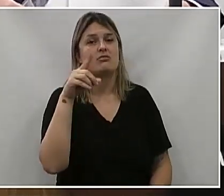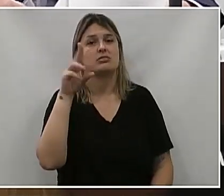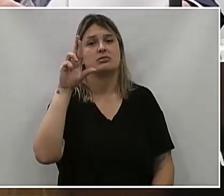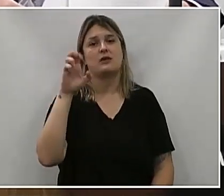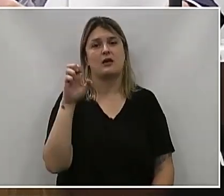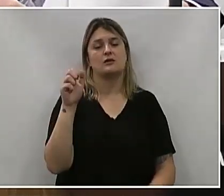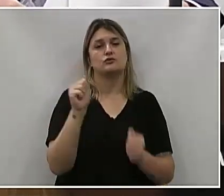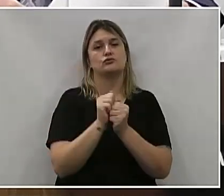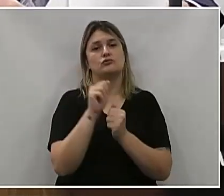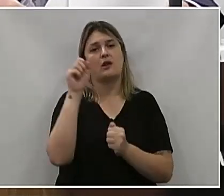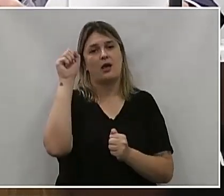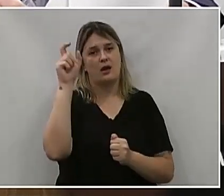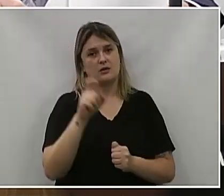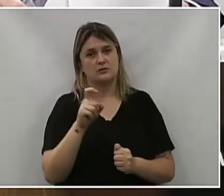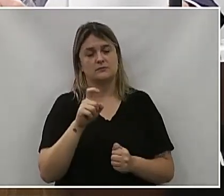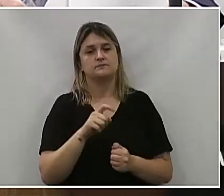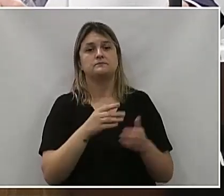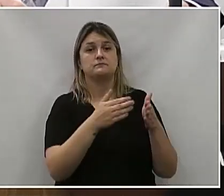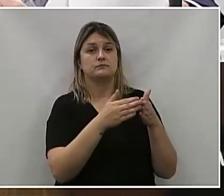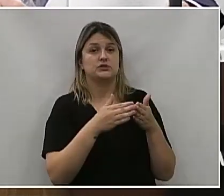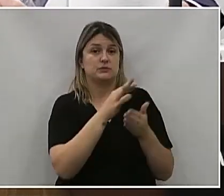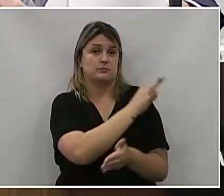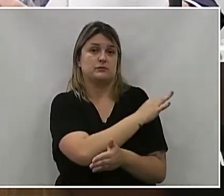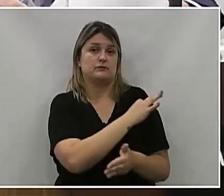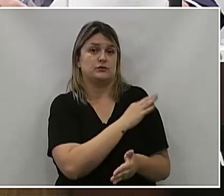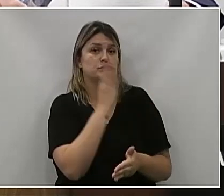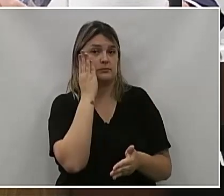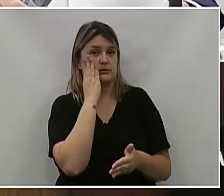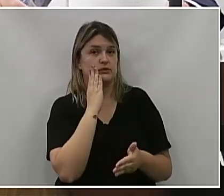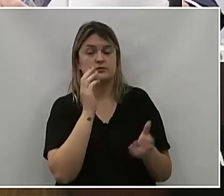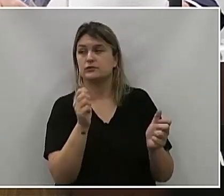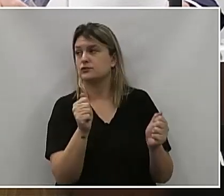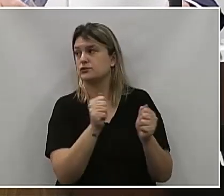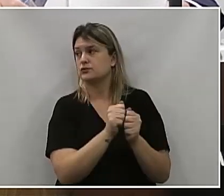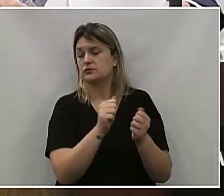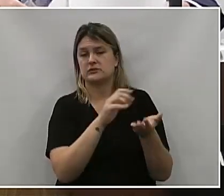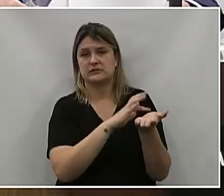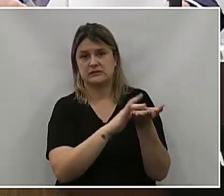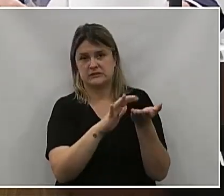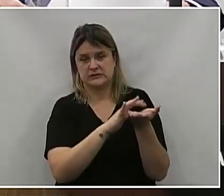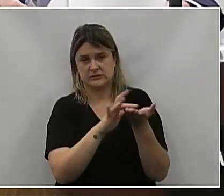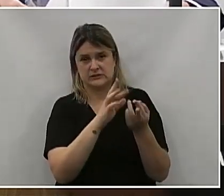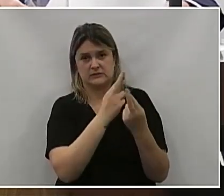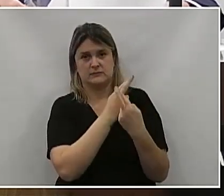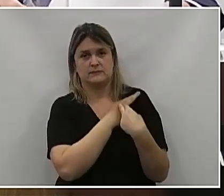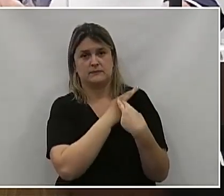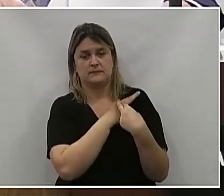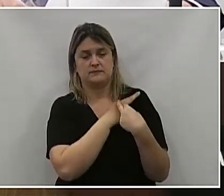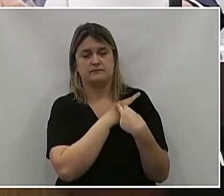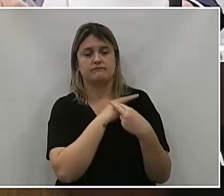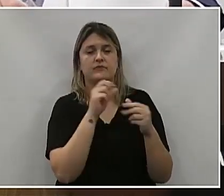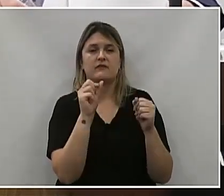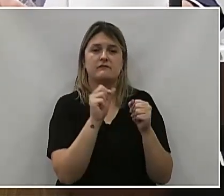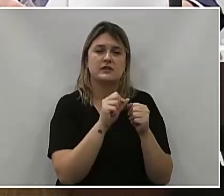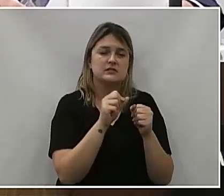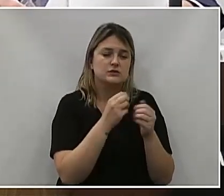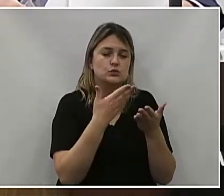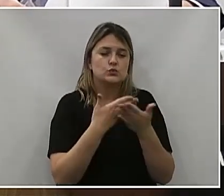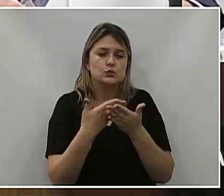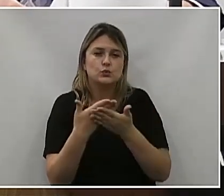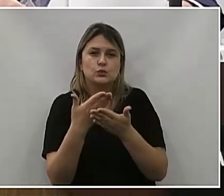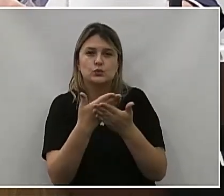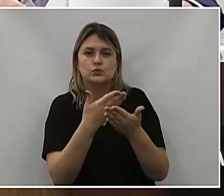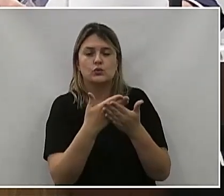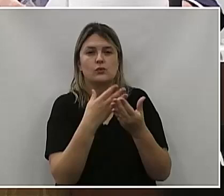Henrique e Alex D'Anastácio. Ao senhor prefeito municipal, juntamente com as secretarias municipais competentes, possam efetuar estudos